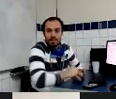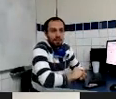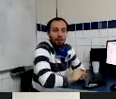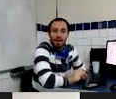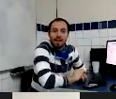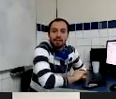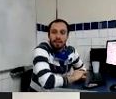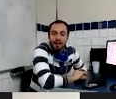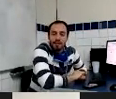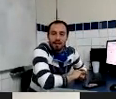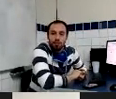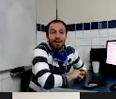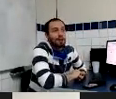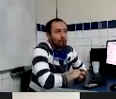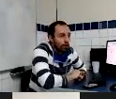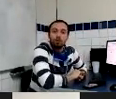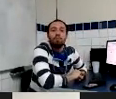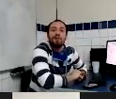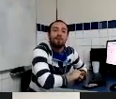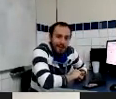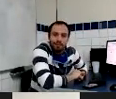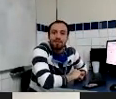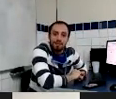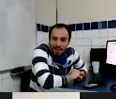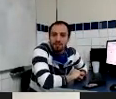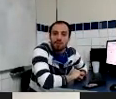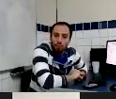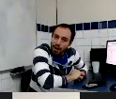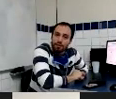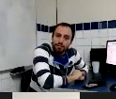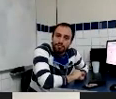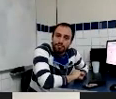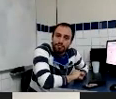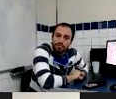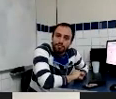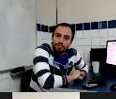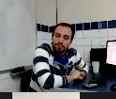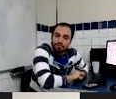Por exemplo, alguém aí em casa tem o telefone do prefeito da cidade de São Paulo?